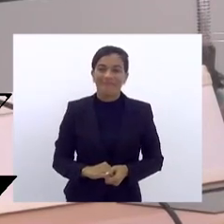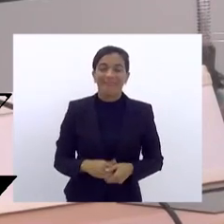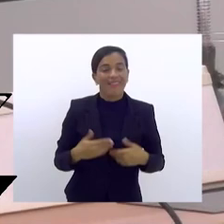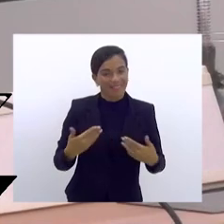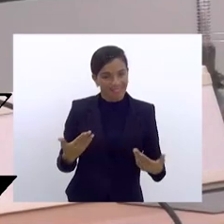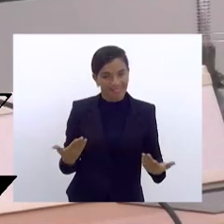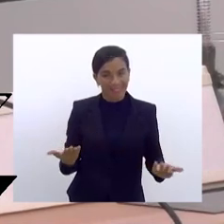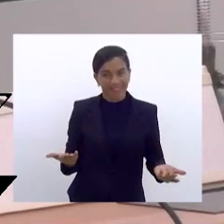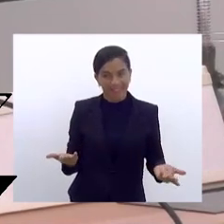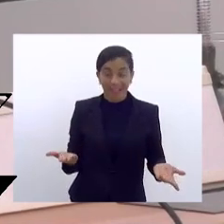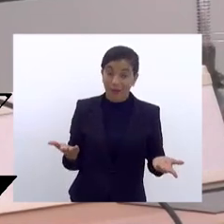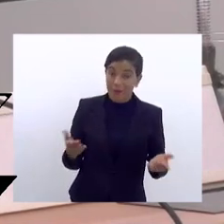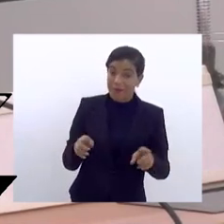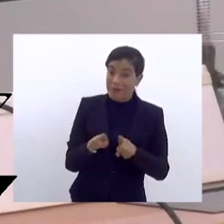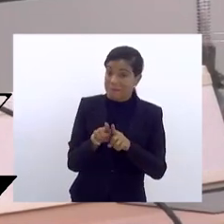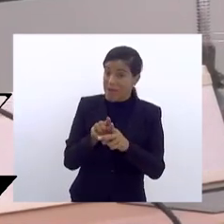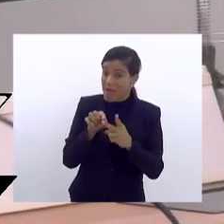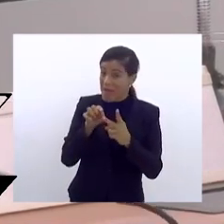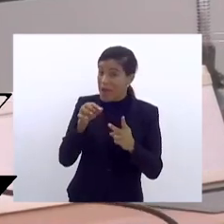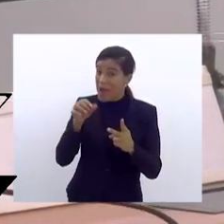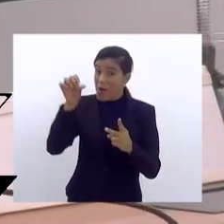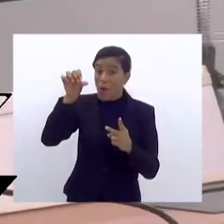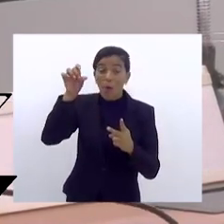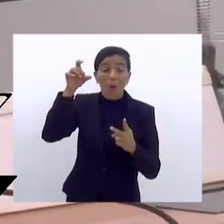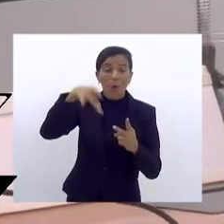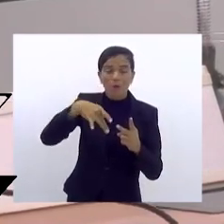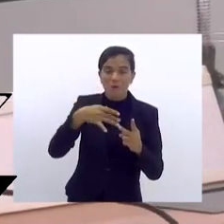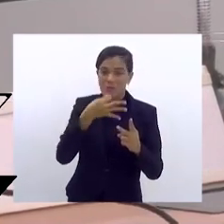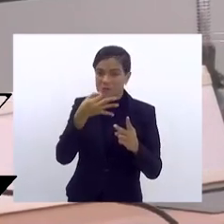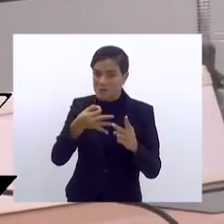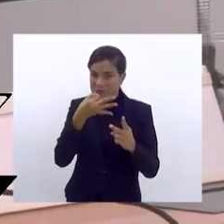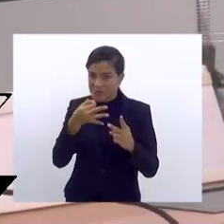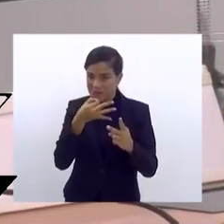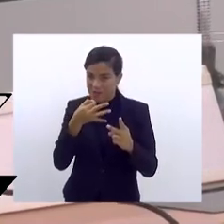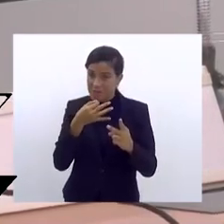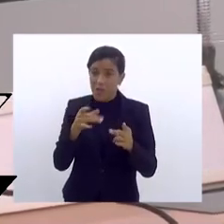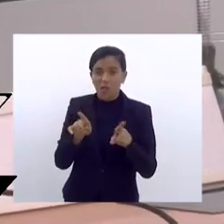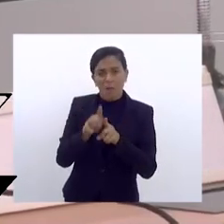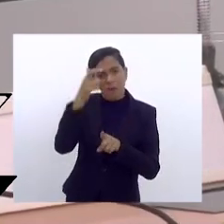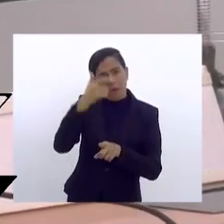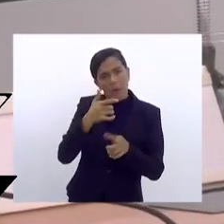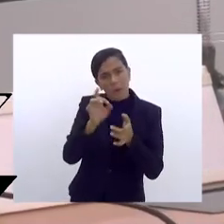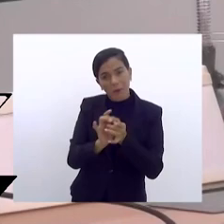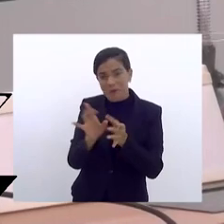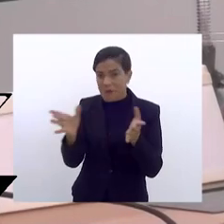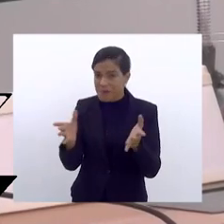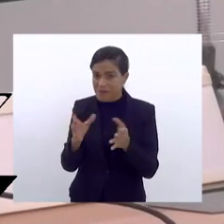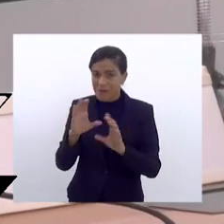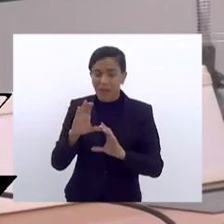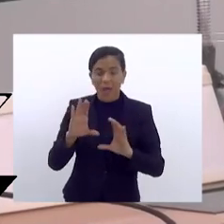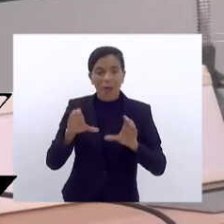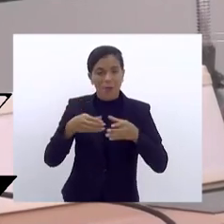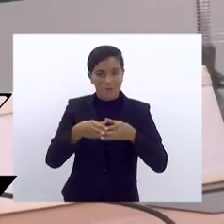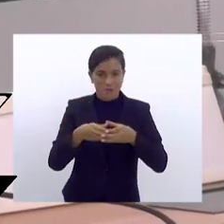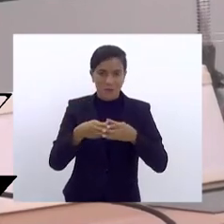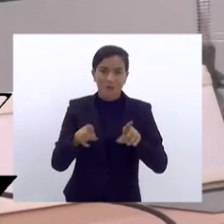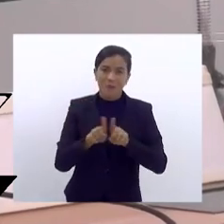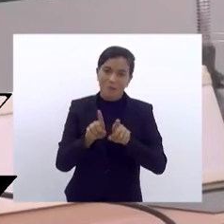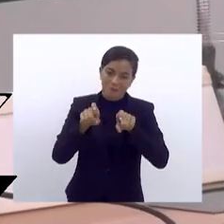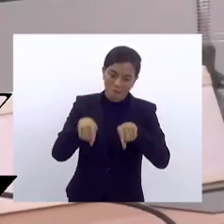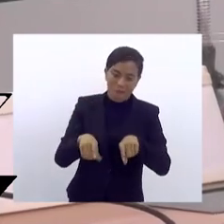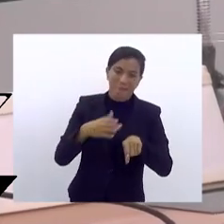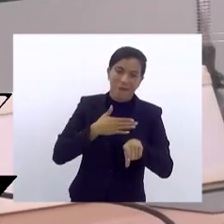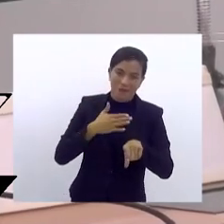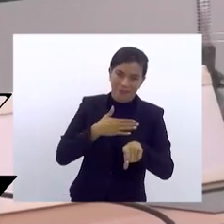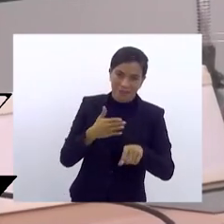ficam essas e a última sugestão era de que e aí também me colocando à disposição da comissão da ALERJ de todos os mandatos isso foi